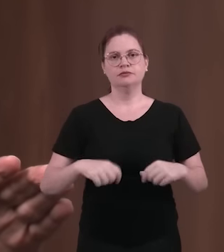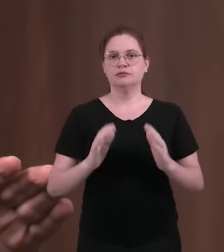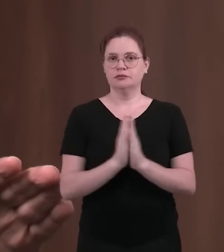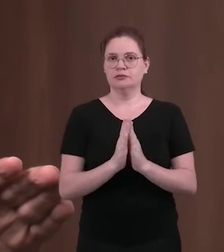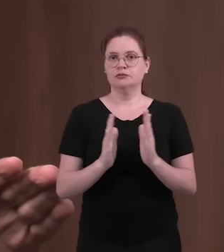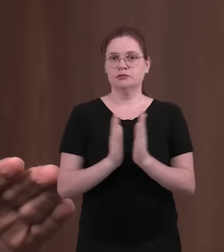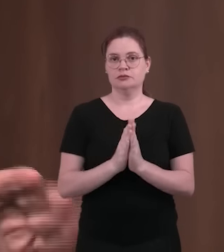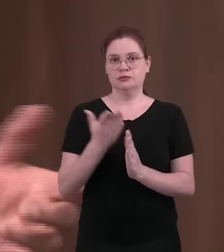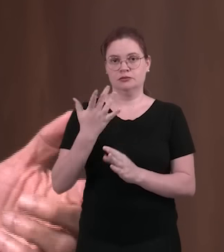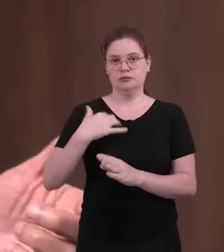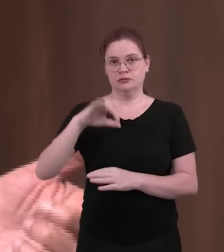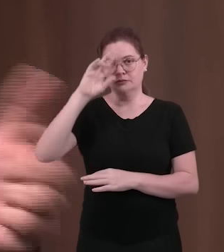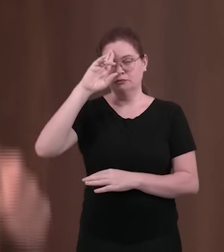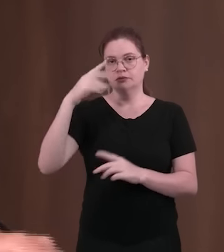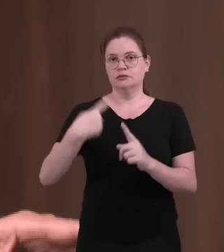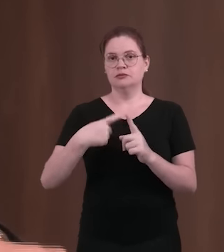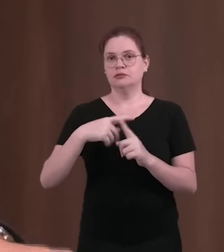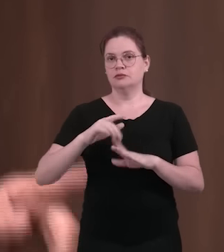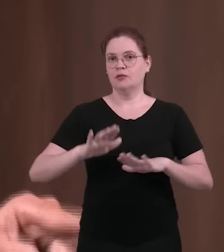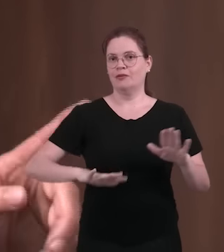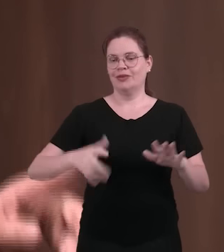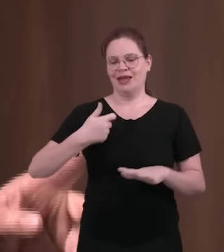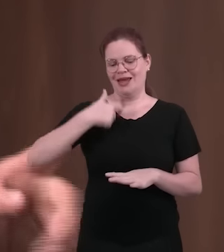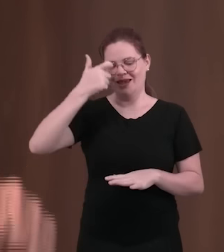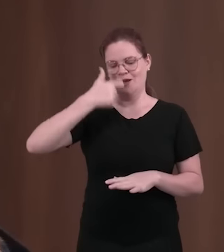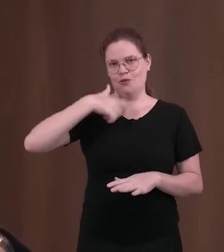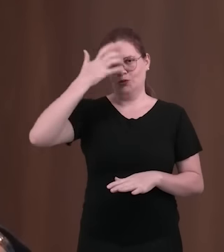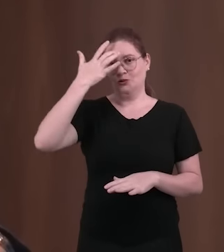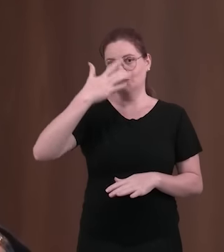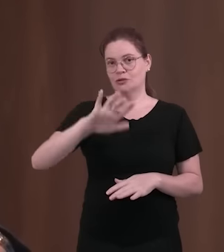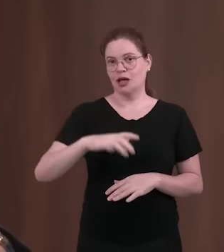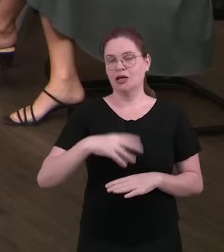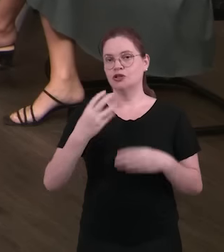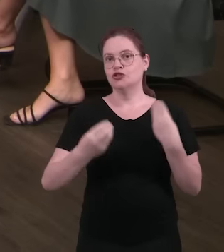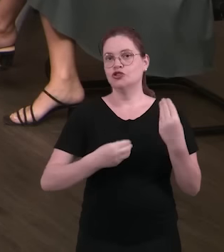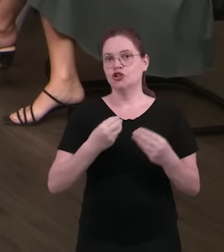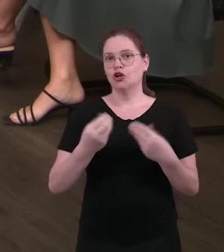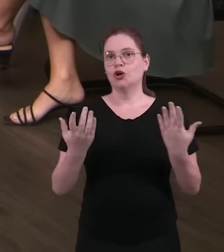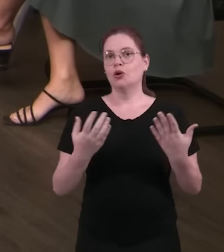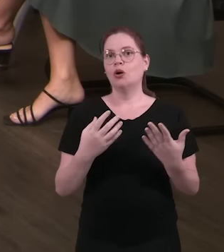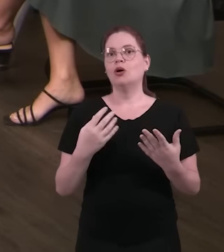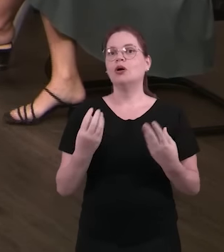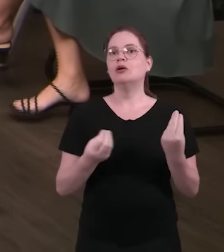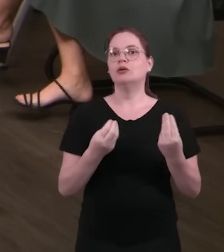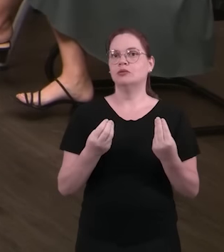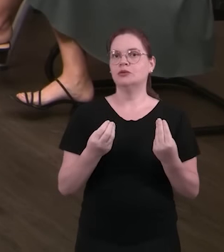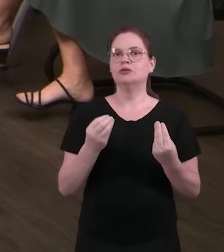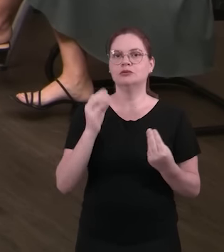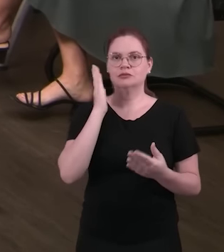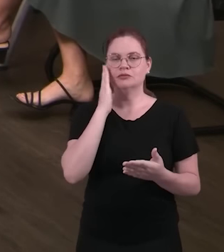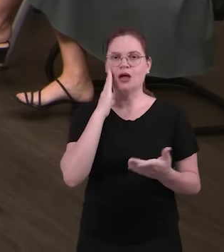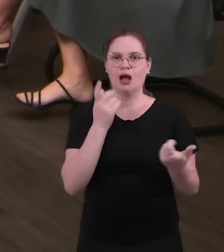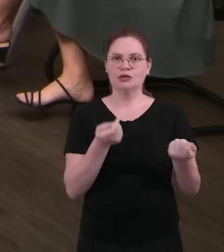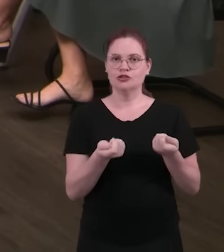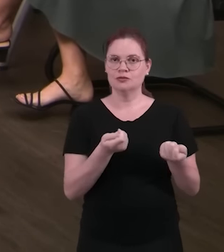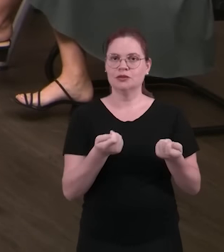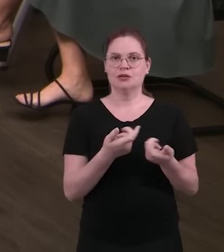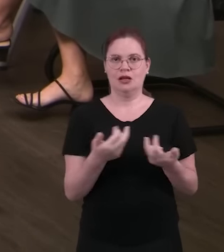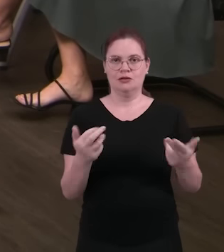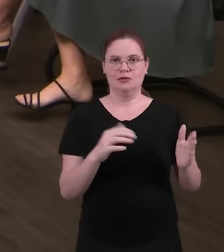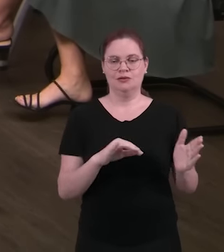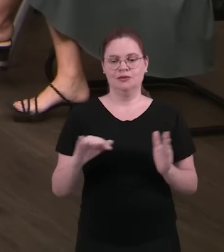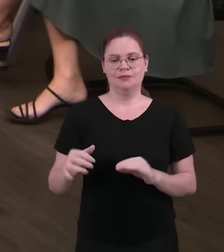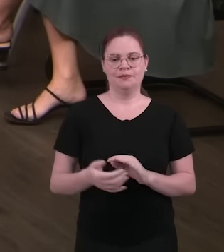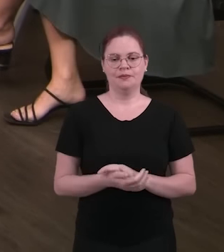ao Senhor, porque muitas das vezes é eu que não estou sabendo conduzir as coisas. Então, gostaria de fazer uma pergunta antes de